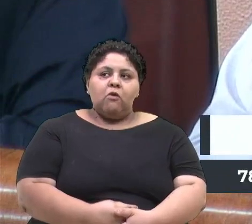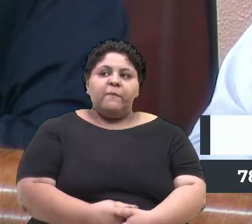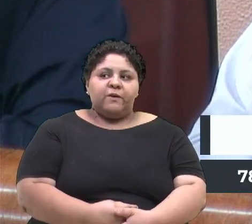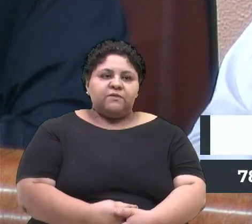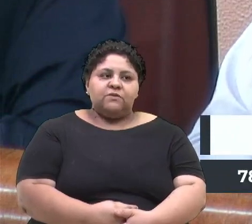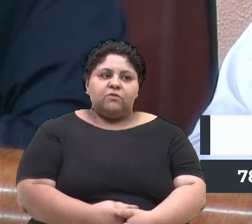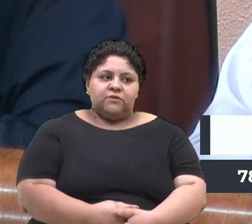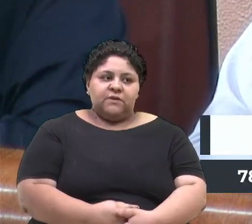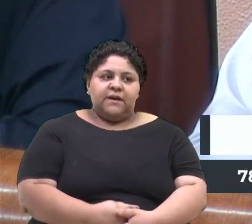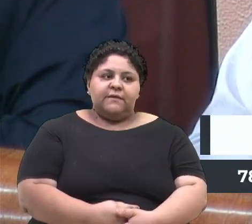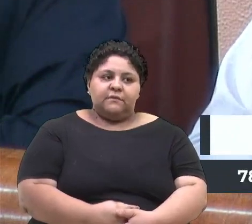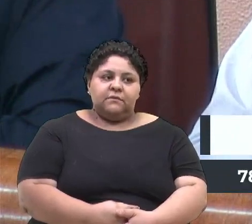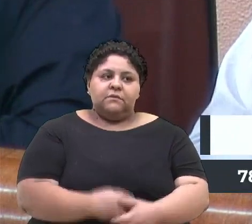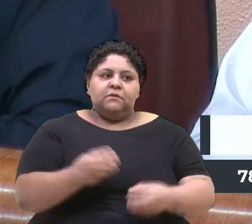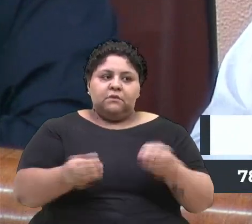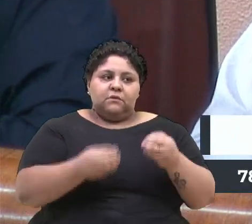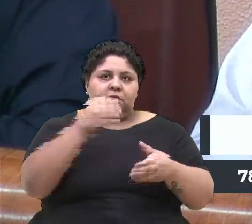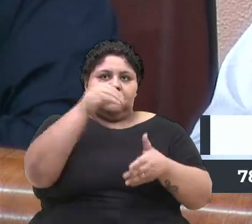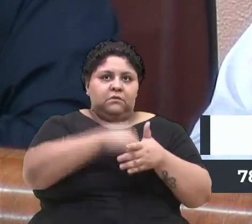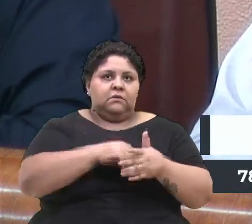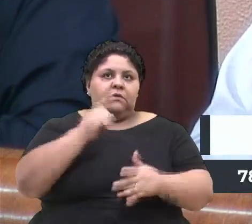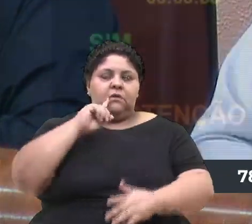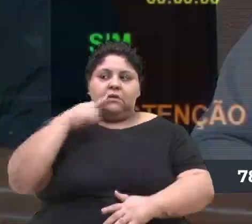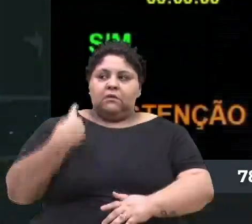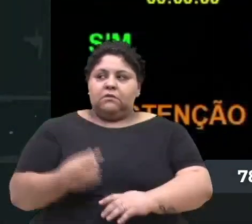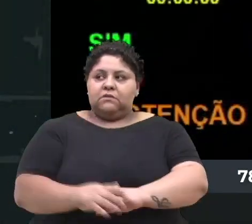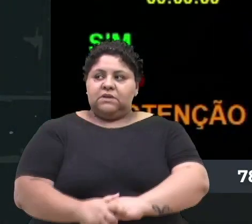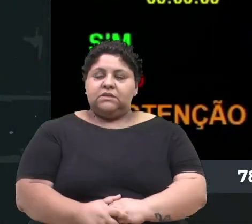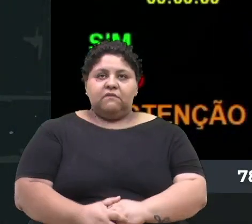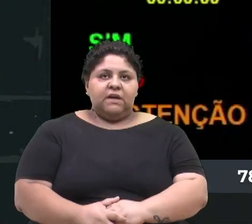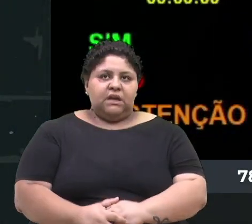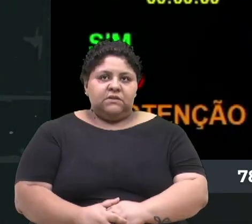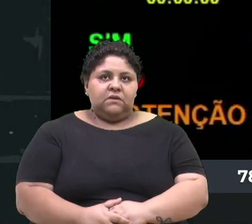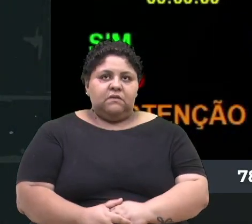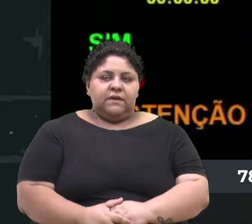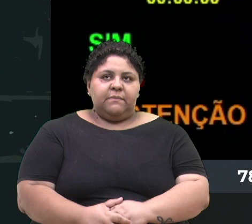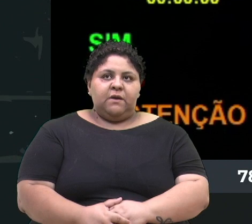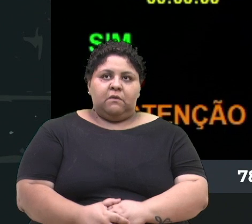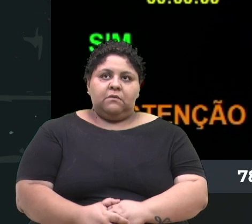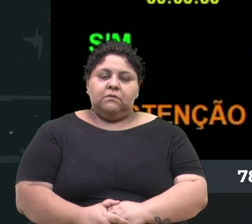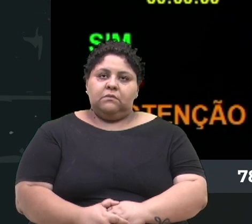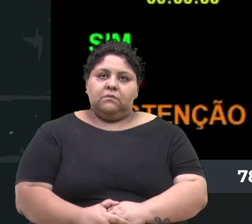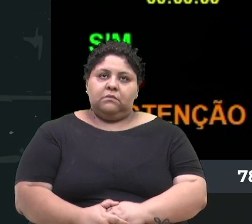Como vota, Gladys Frisso? Eu voto sim, senhor presidente. Obrigado.